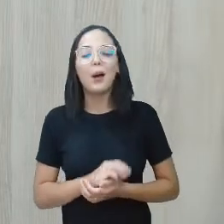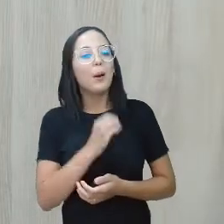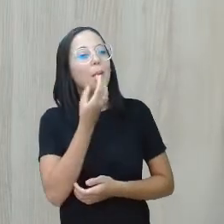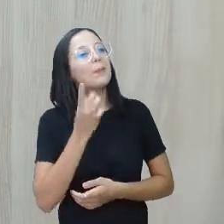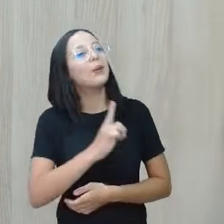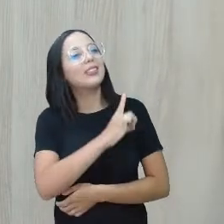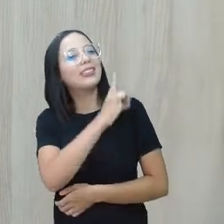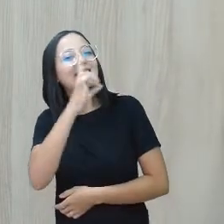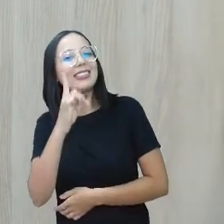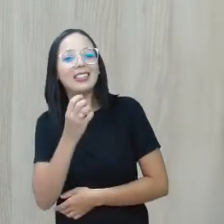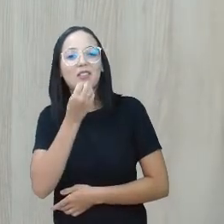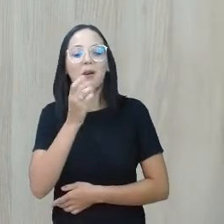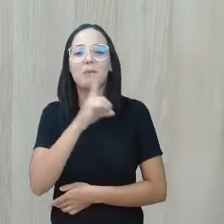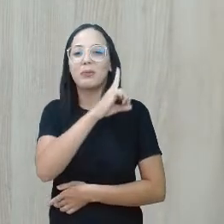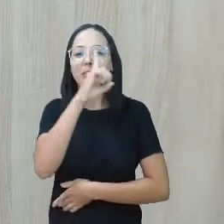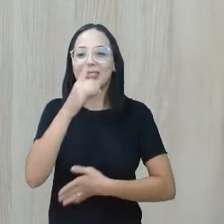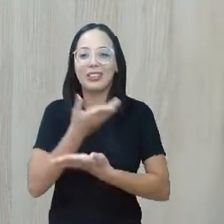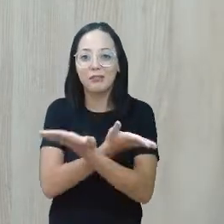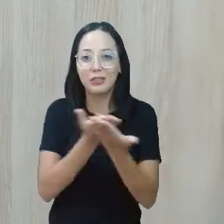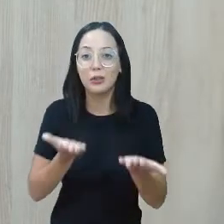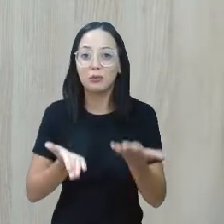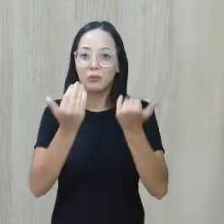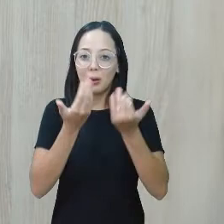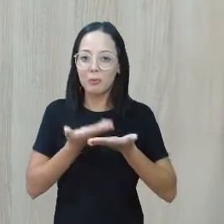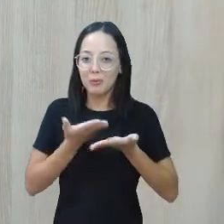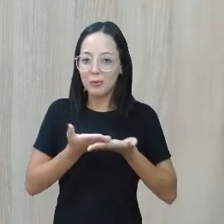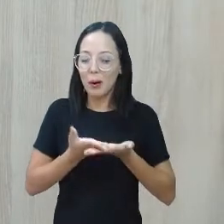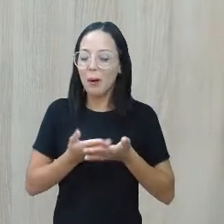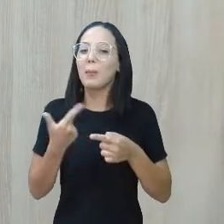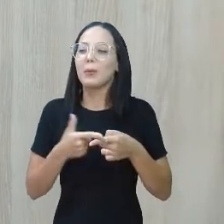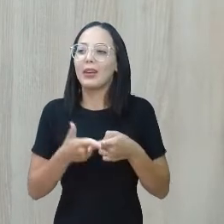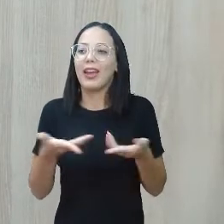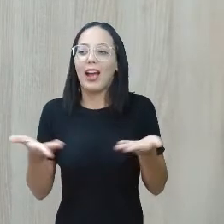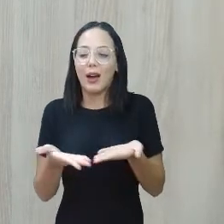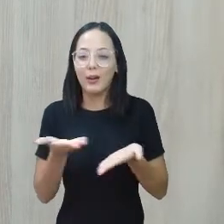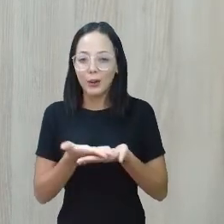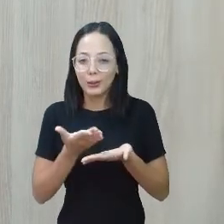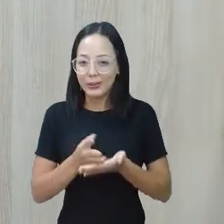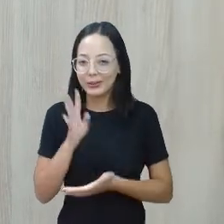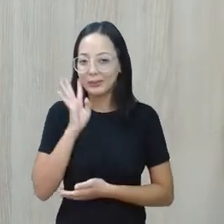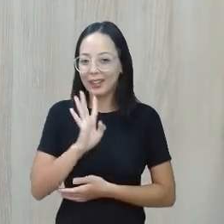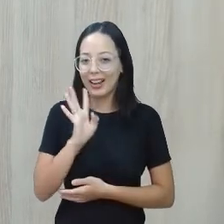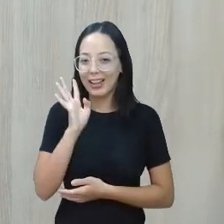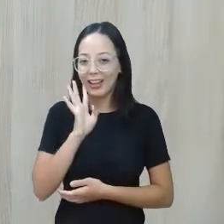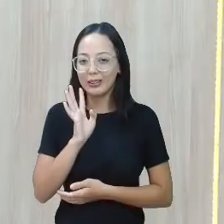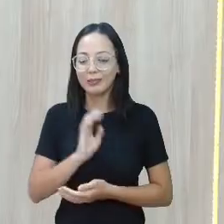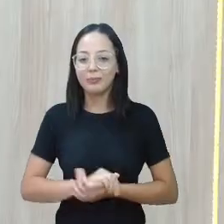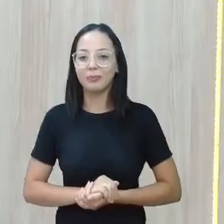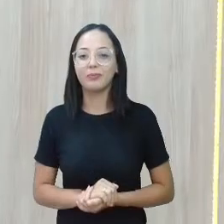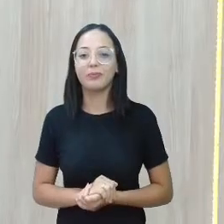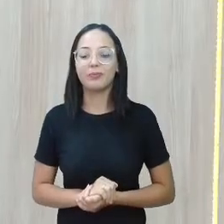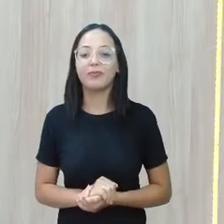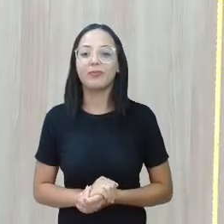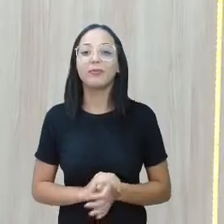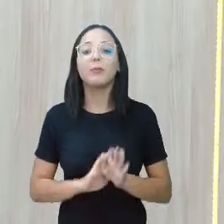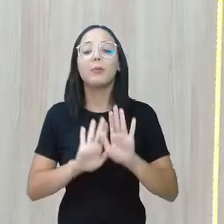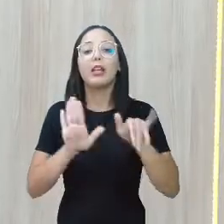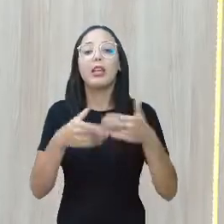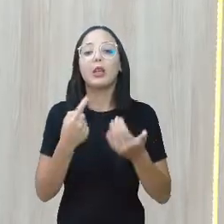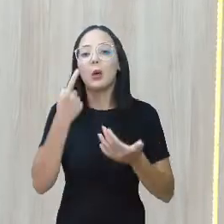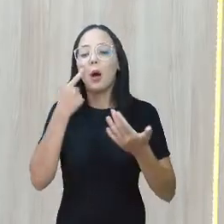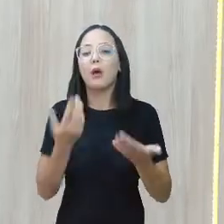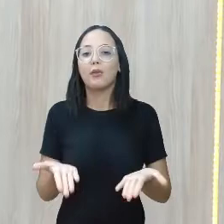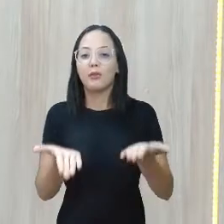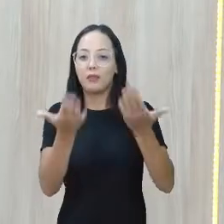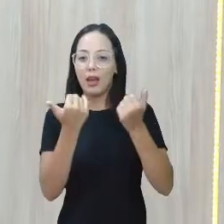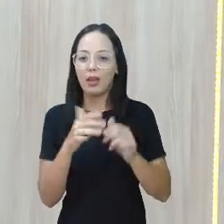gente. Bom dia, minha gente. Vamos para a aula, né? Que a aula hoje vai ser bem legal. Pessoal, então, vem